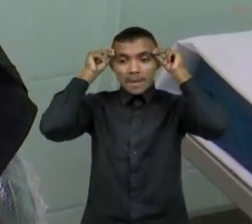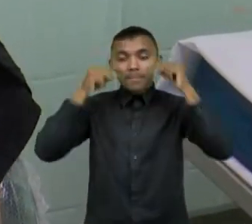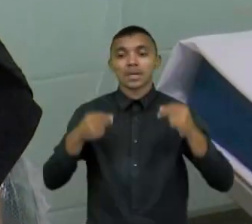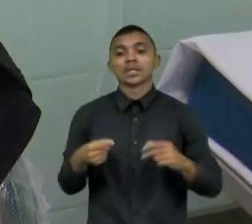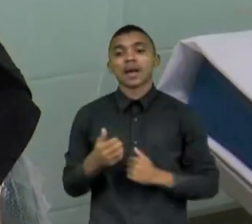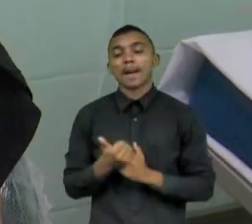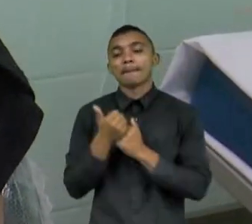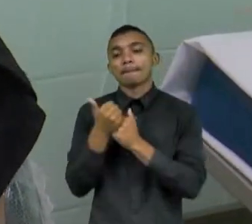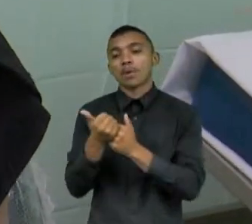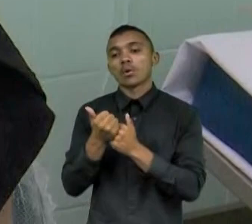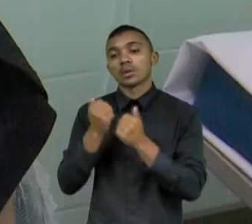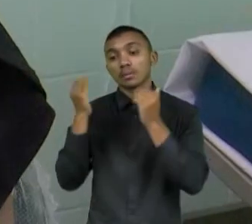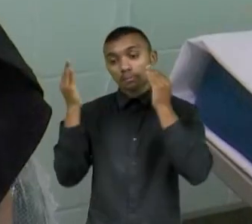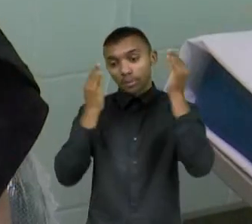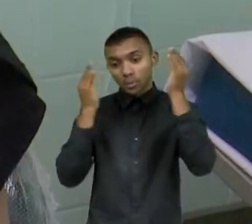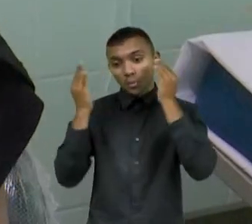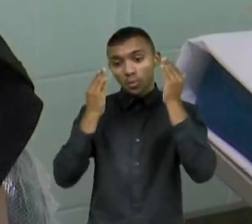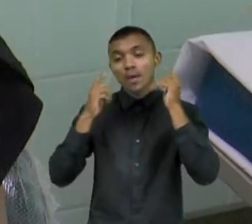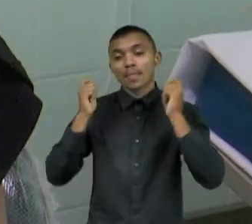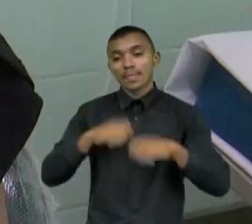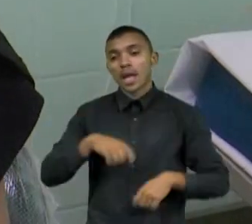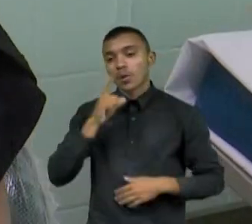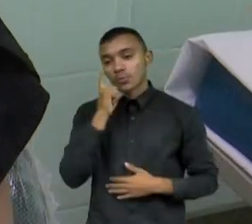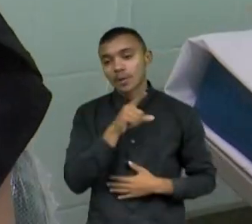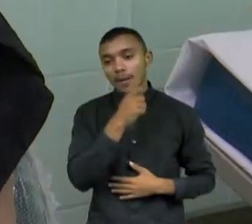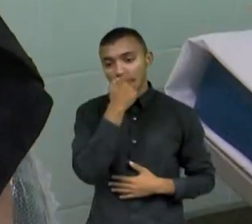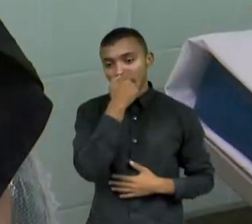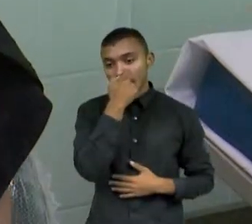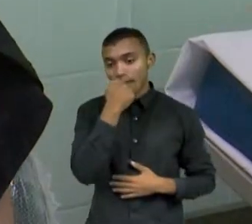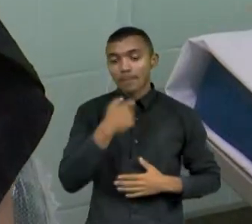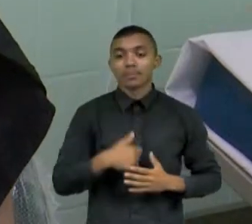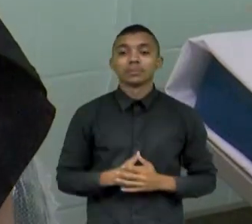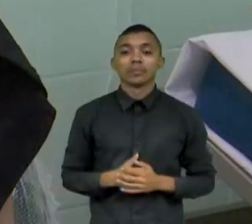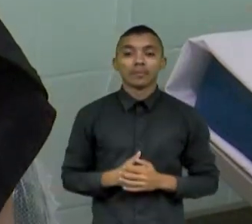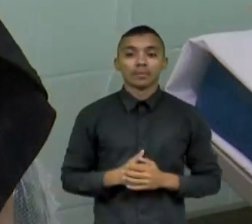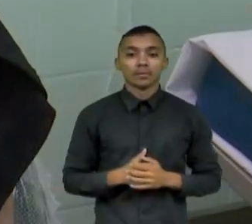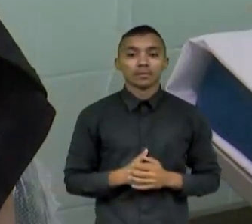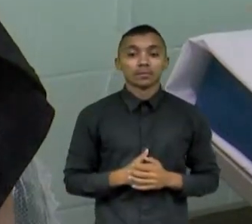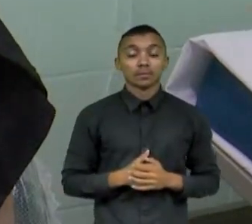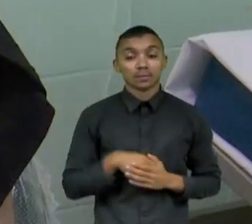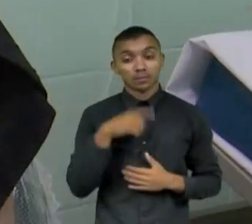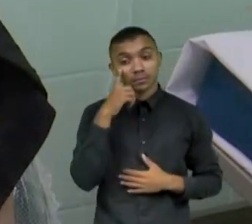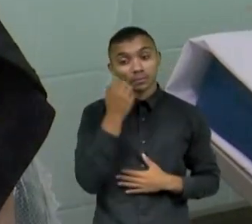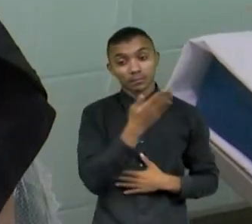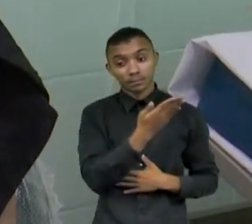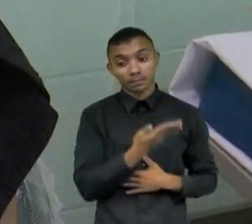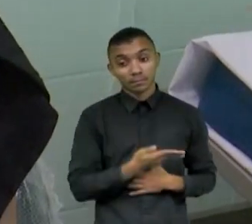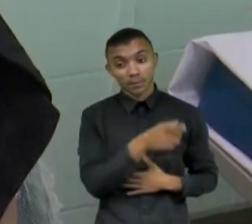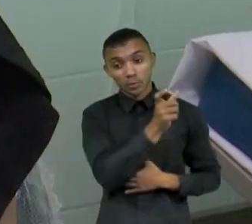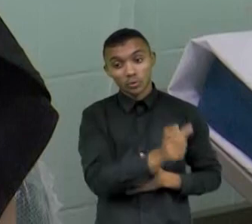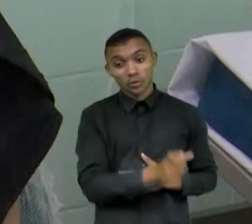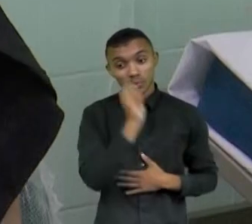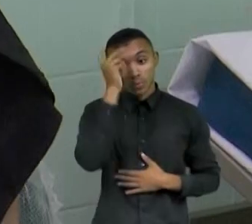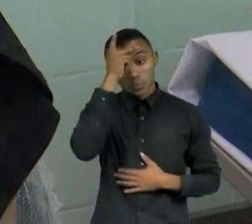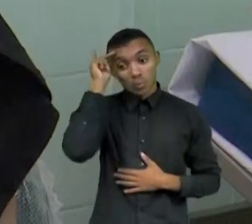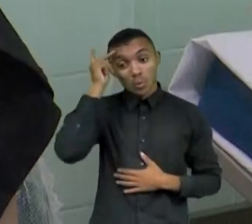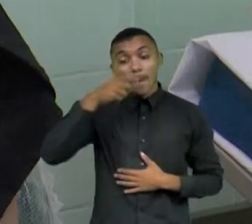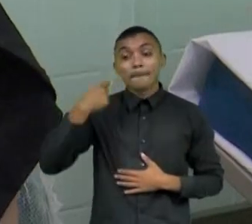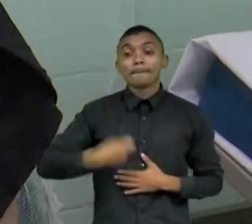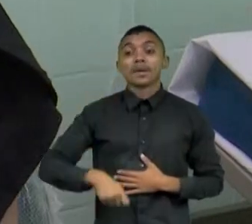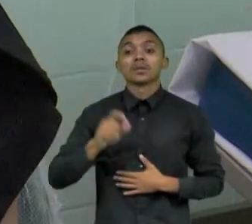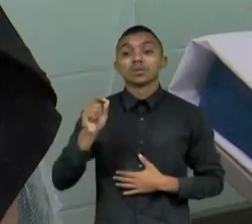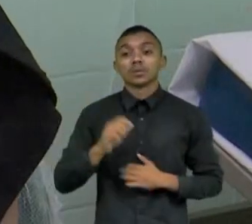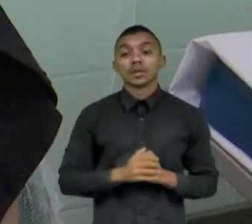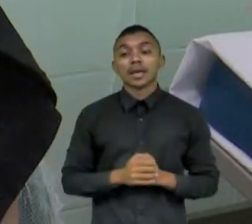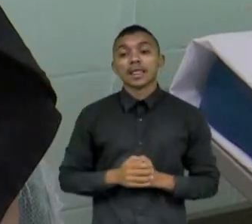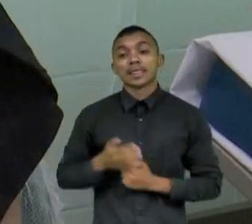suporte também psicológico, às vezes esses pacientes precisam. E esse paciente, ele tem que ter também o suporte de